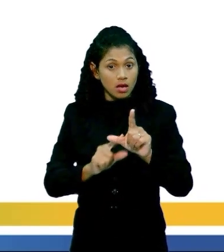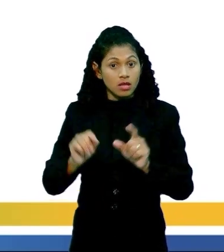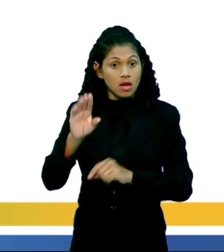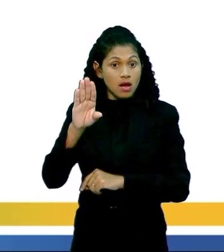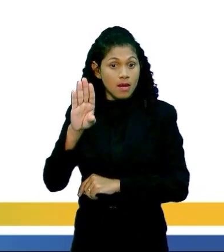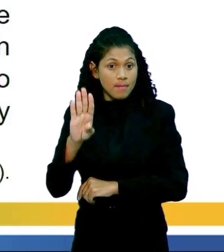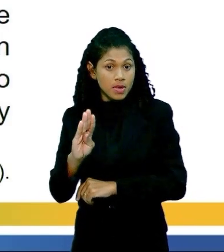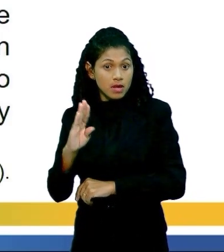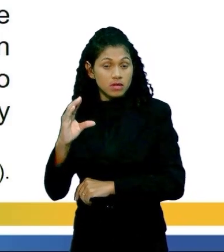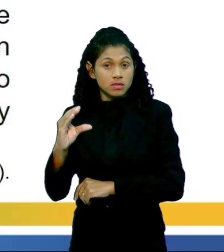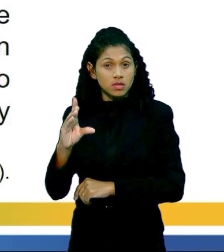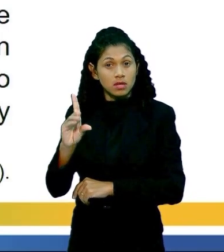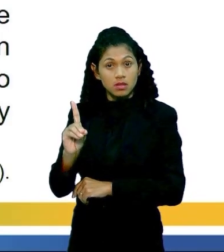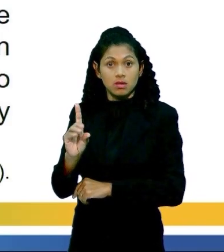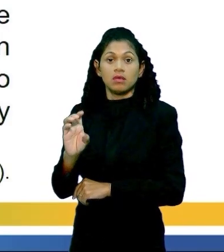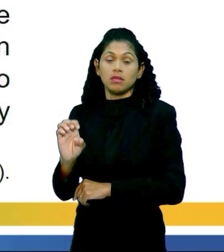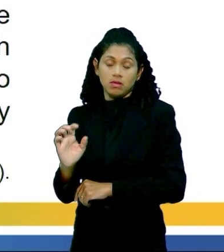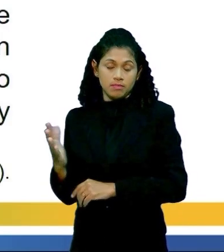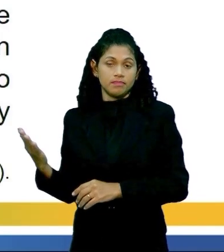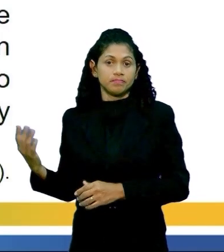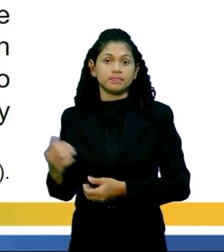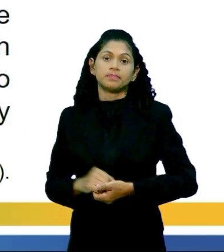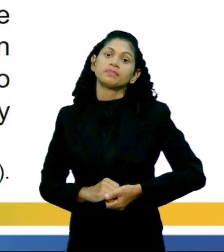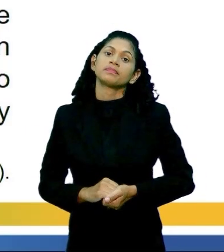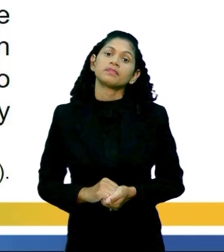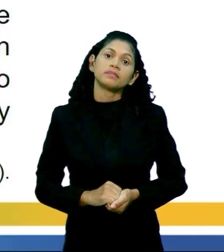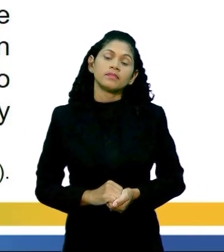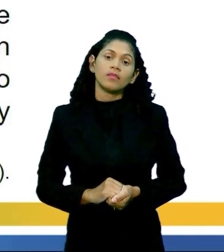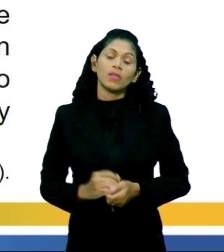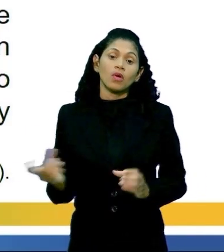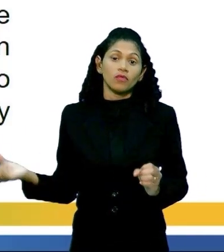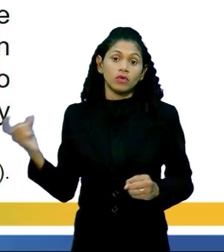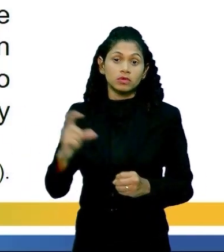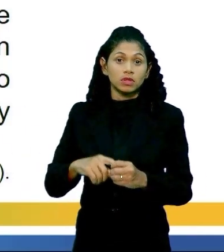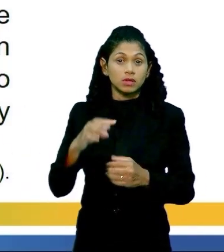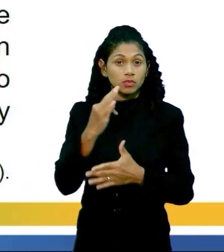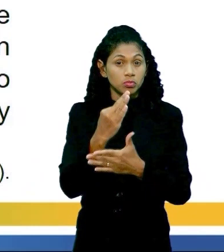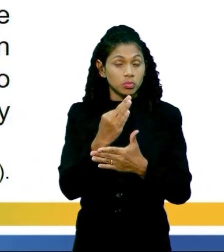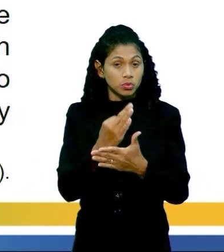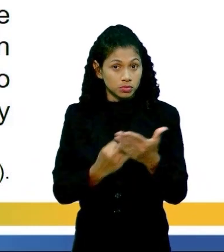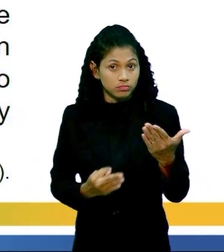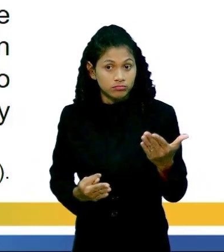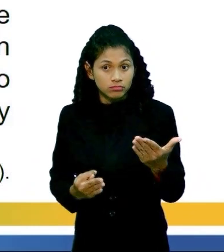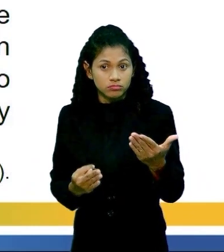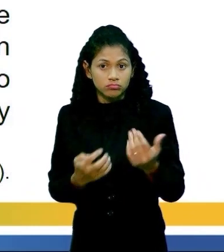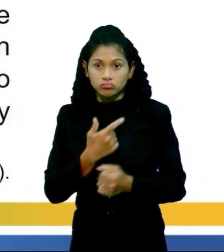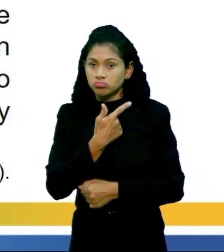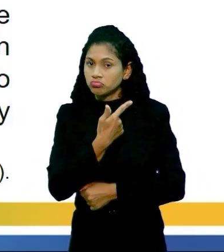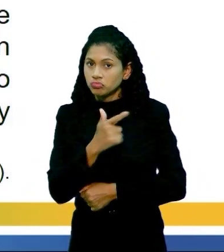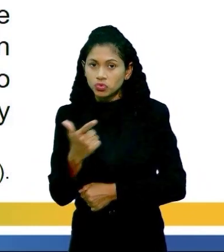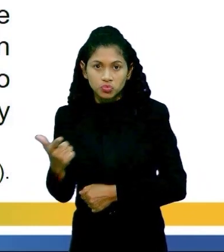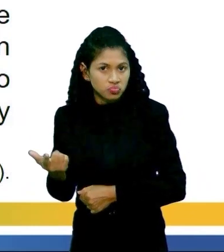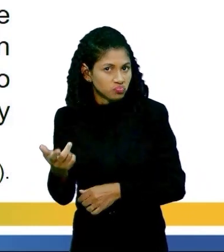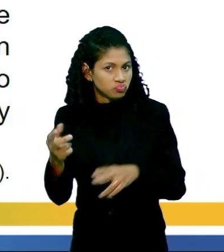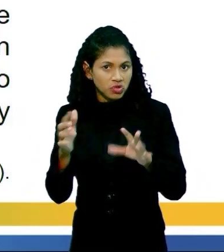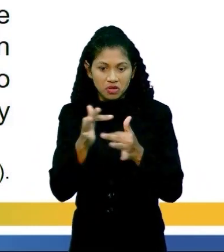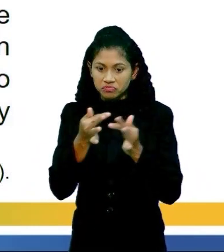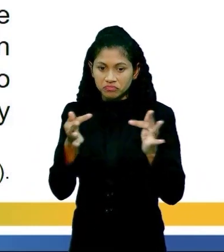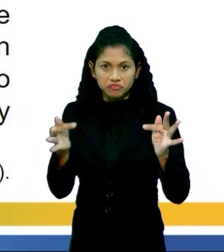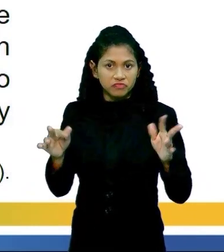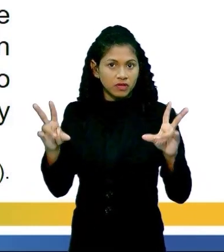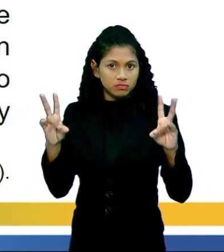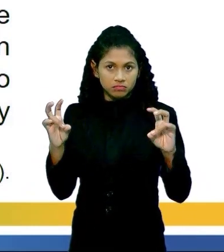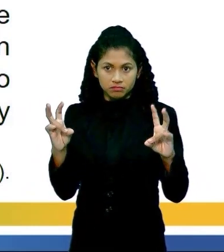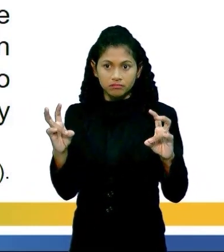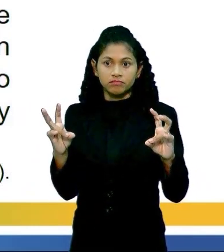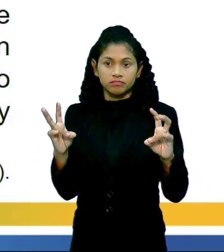ornamental, né? A gente volta aqui para o texto e vê, né? Ali não tem título, tem um tema e fala, né?